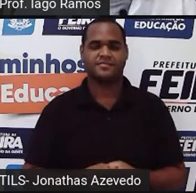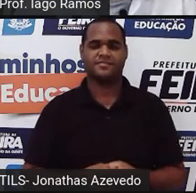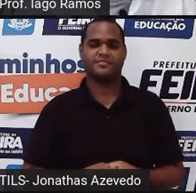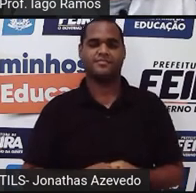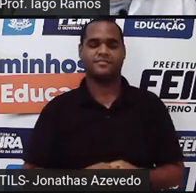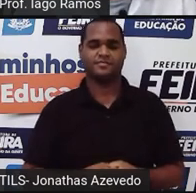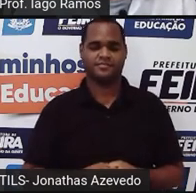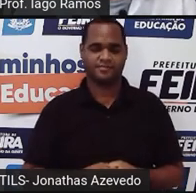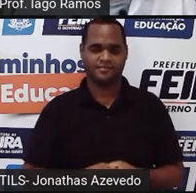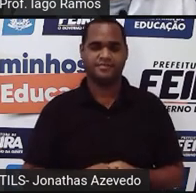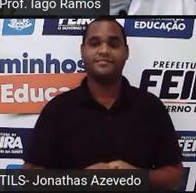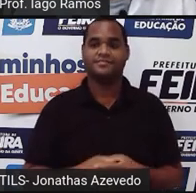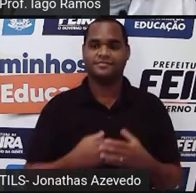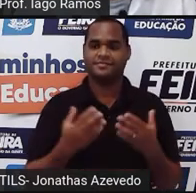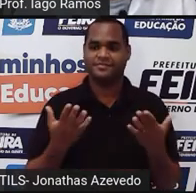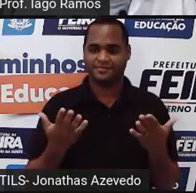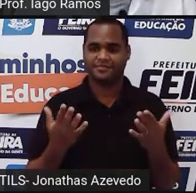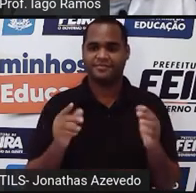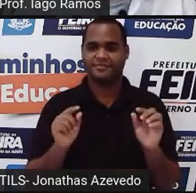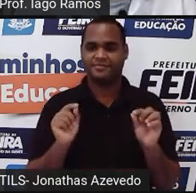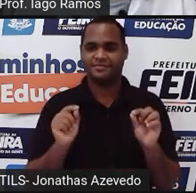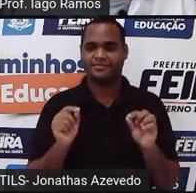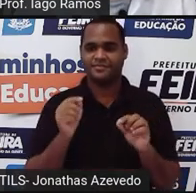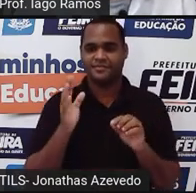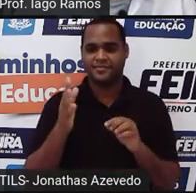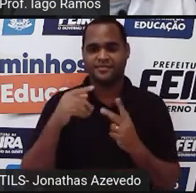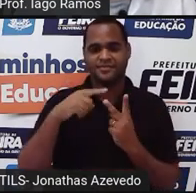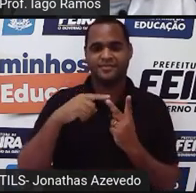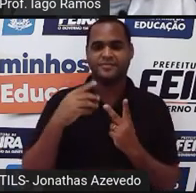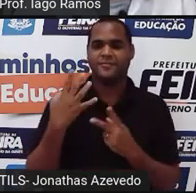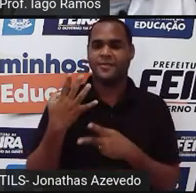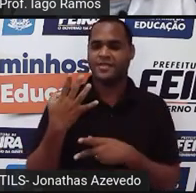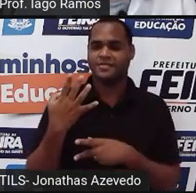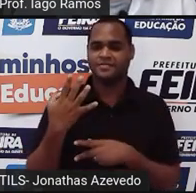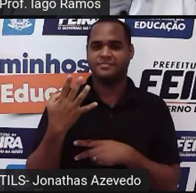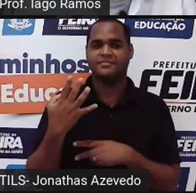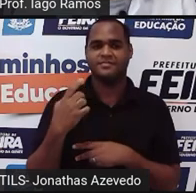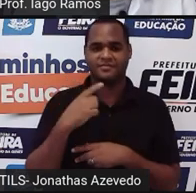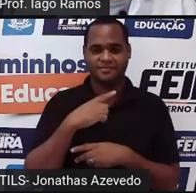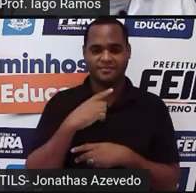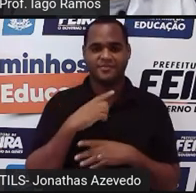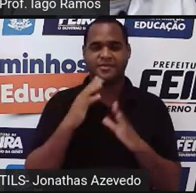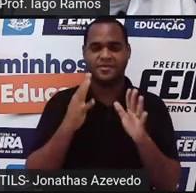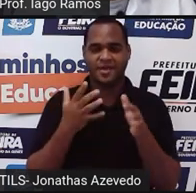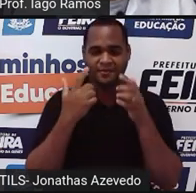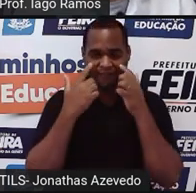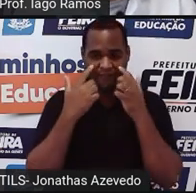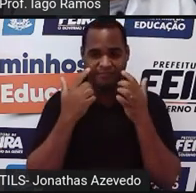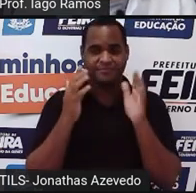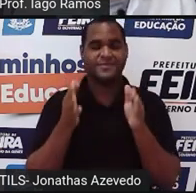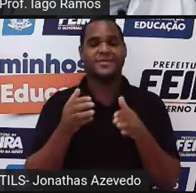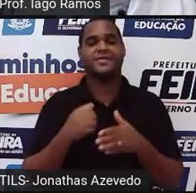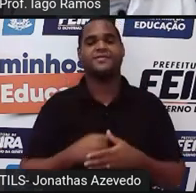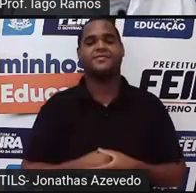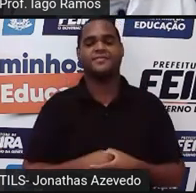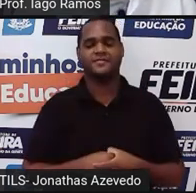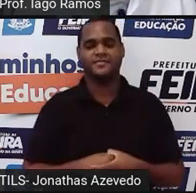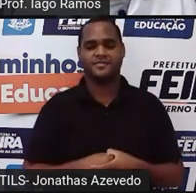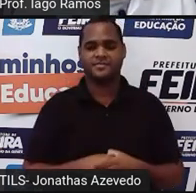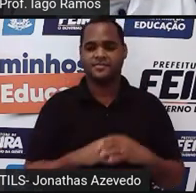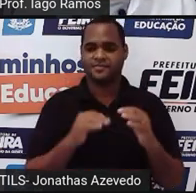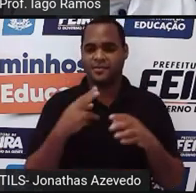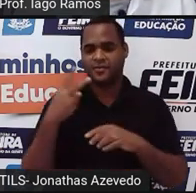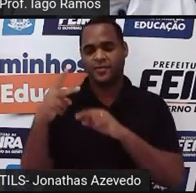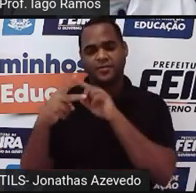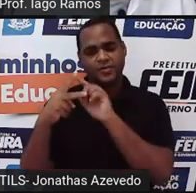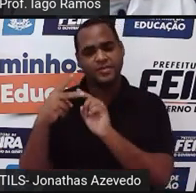Oi e aí e o raiz quadrada de quatro vai dar dois como a gente já tinha visto antes e o outro